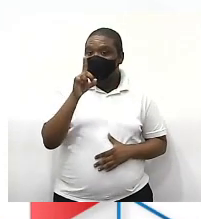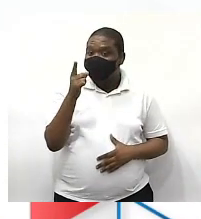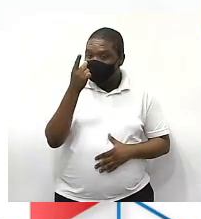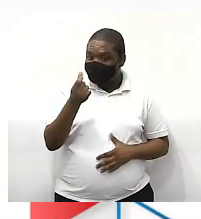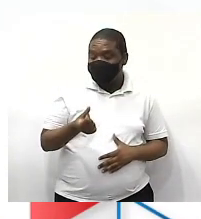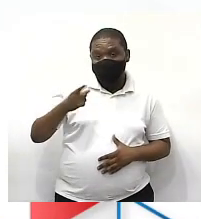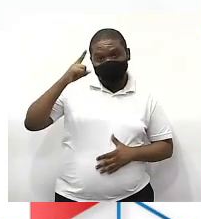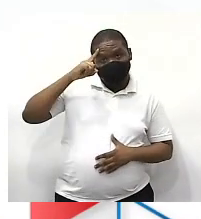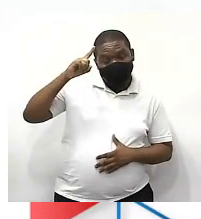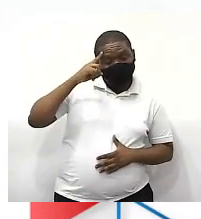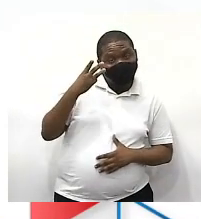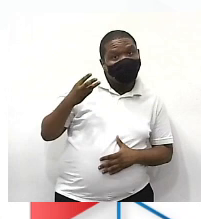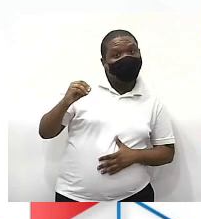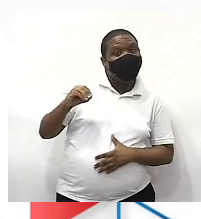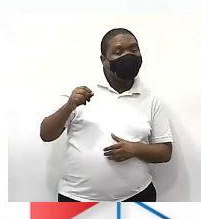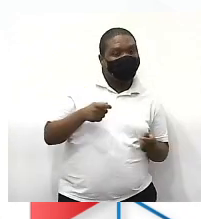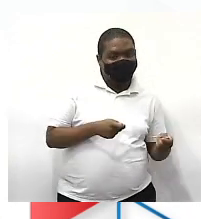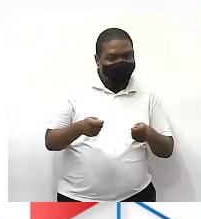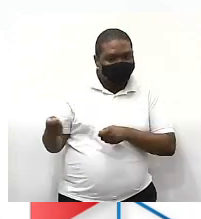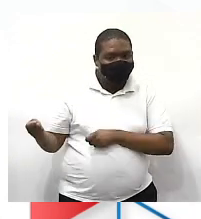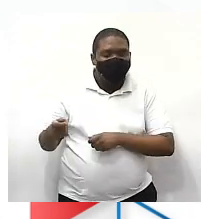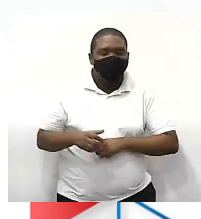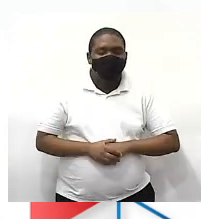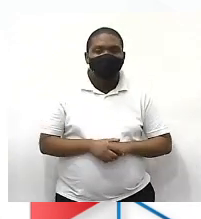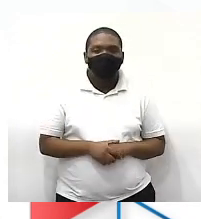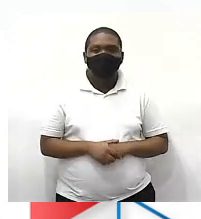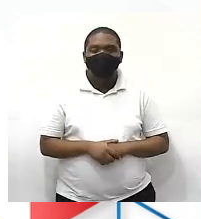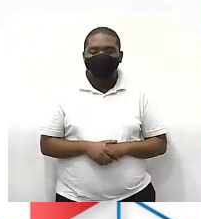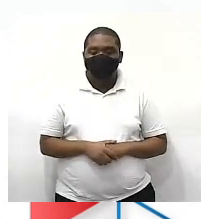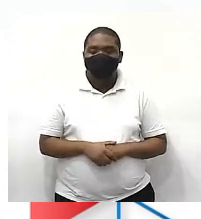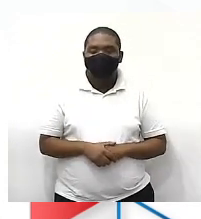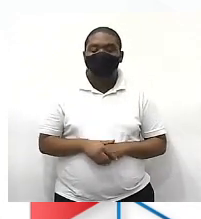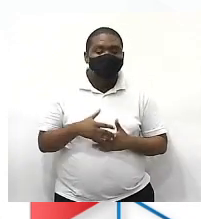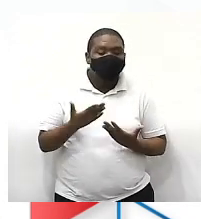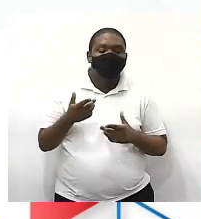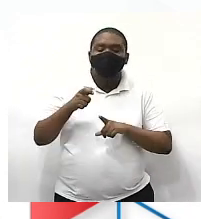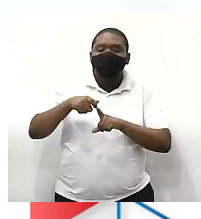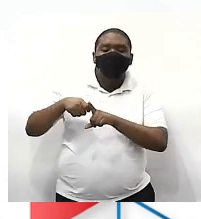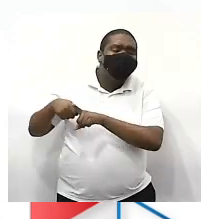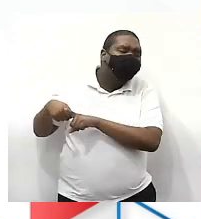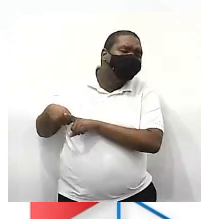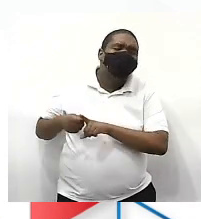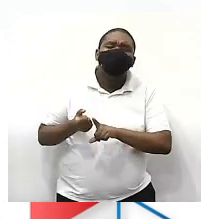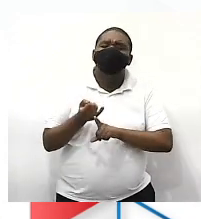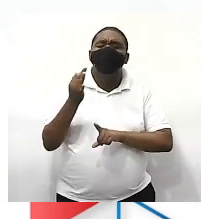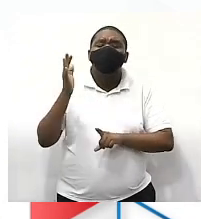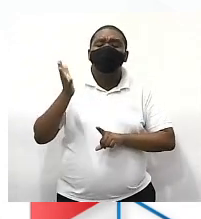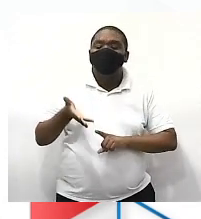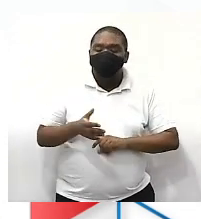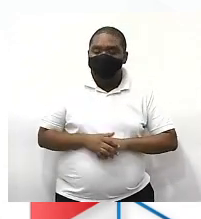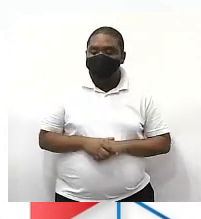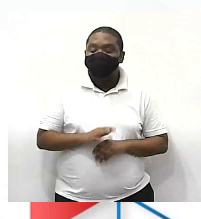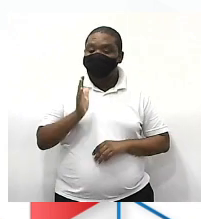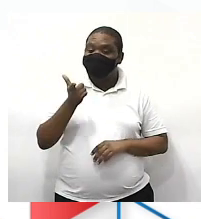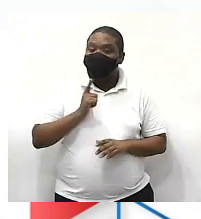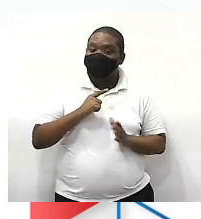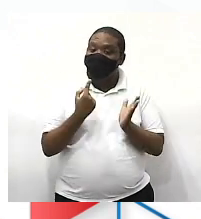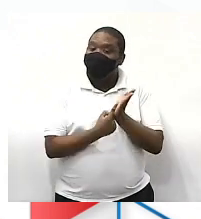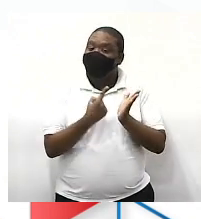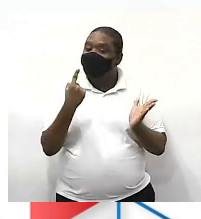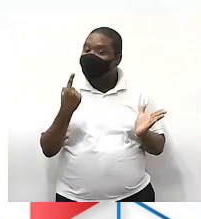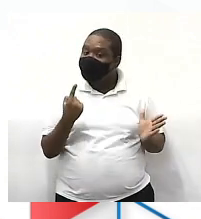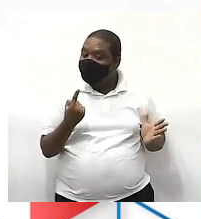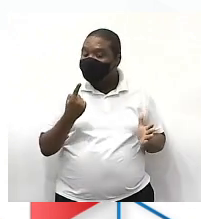30 dias. Tá aí o calendário para a gente acompanhar. Que fração desse mês já se passou? Ora, tá marcado no